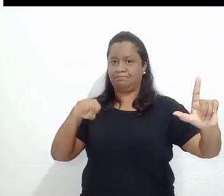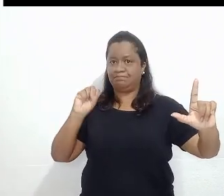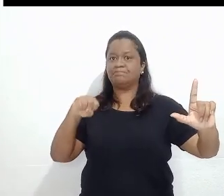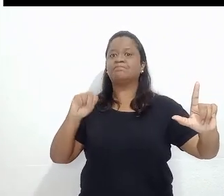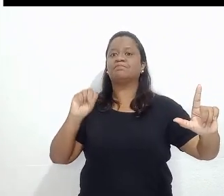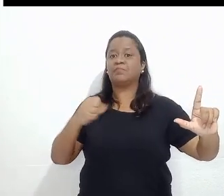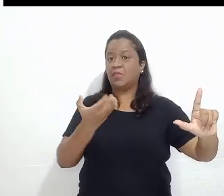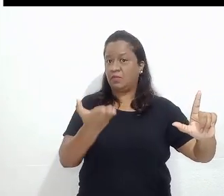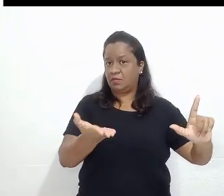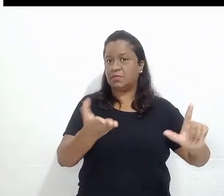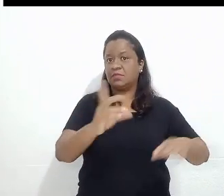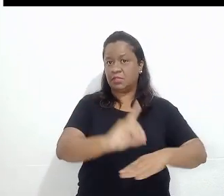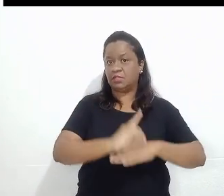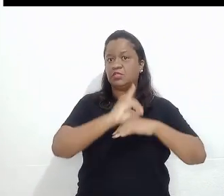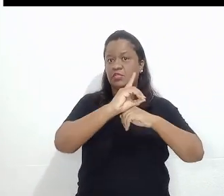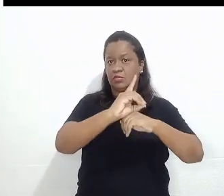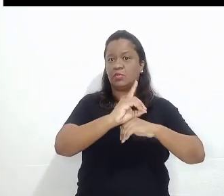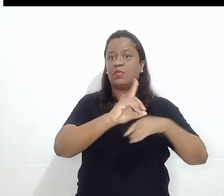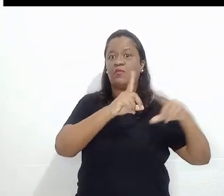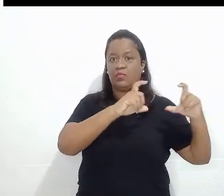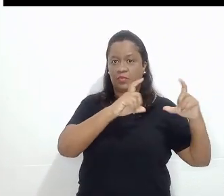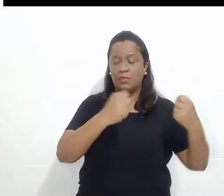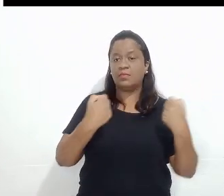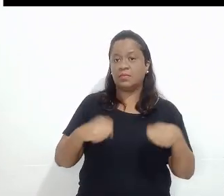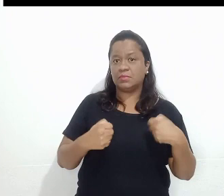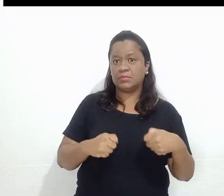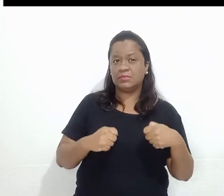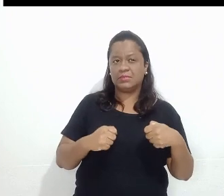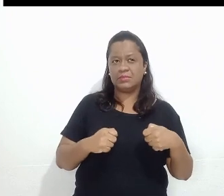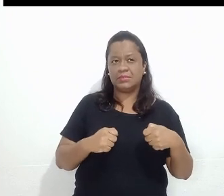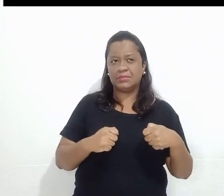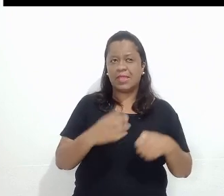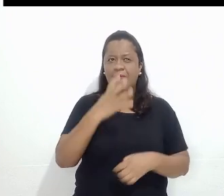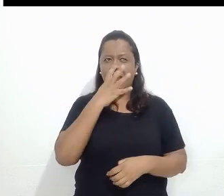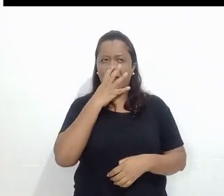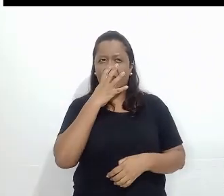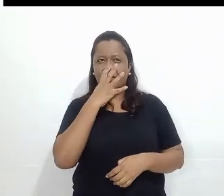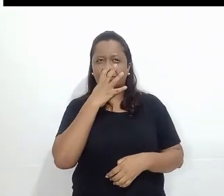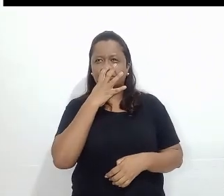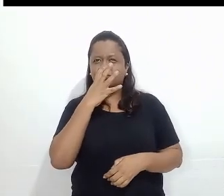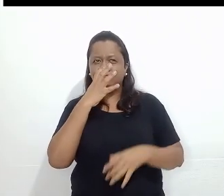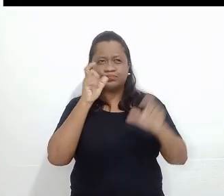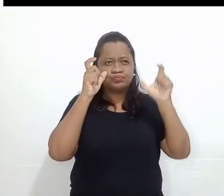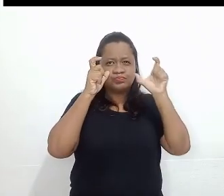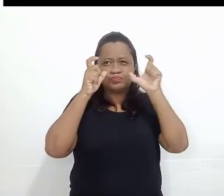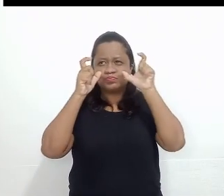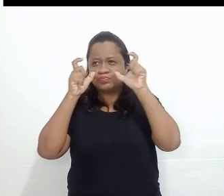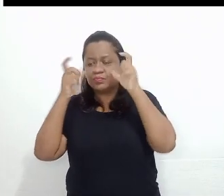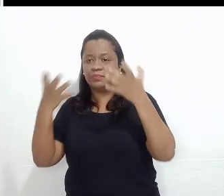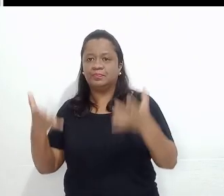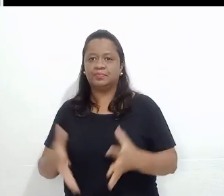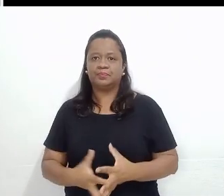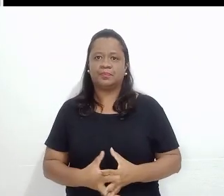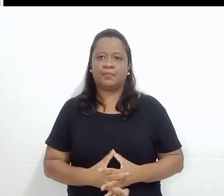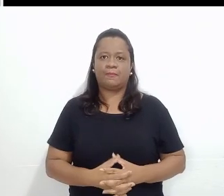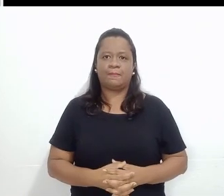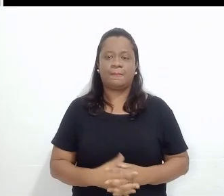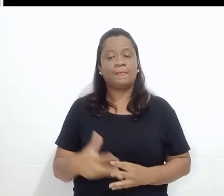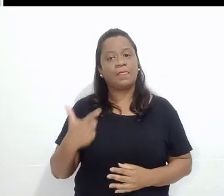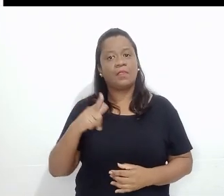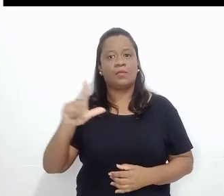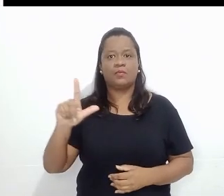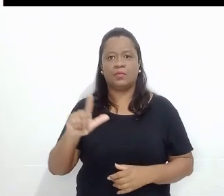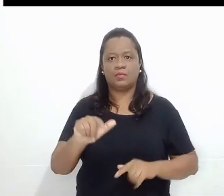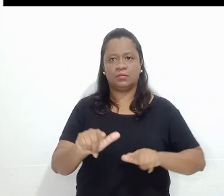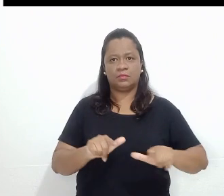diretor de fotografia, tem que estar muito ligado nisso. Tá? Vamos lá, outra função